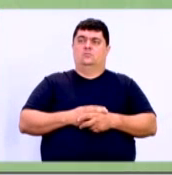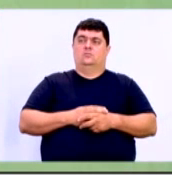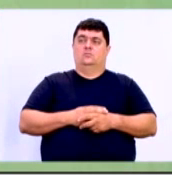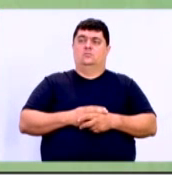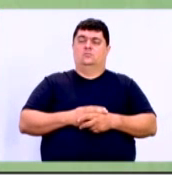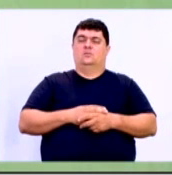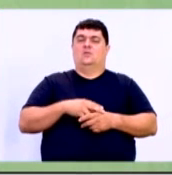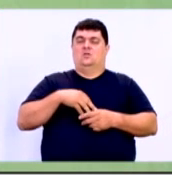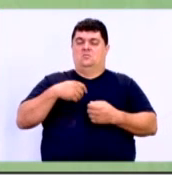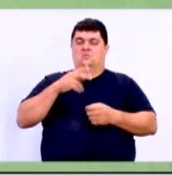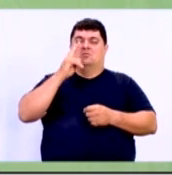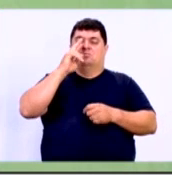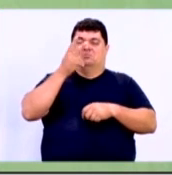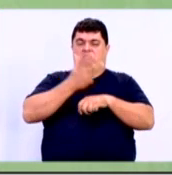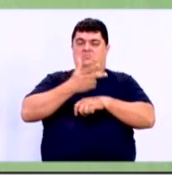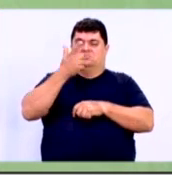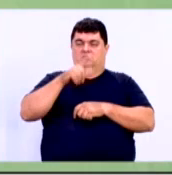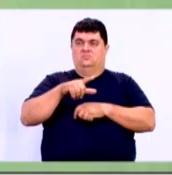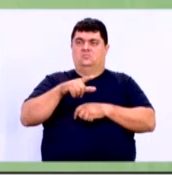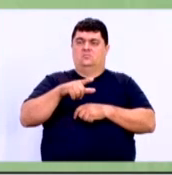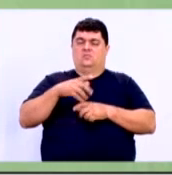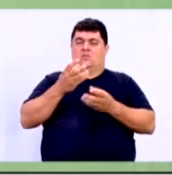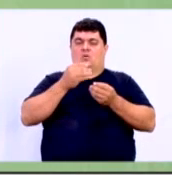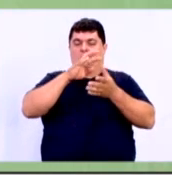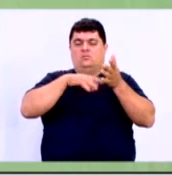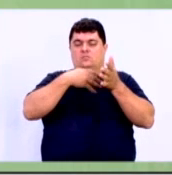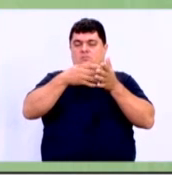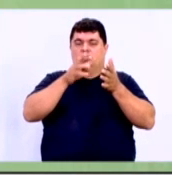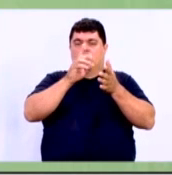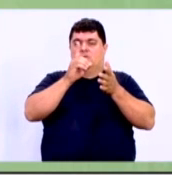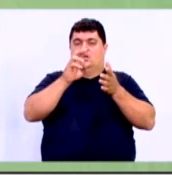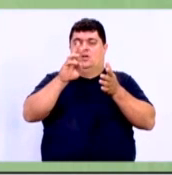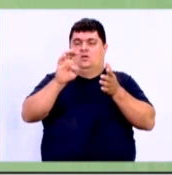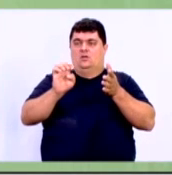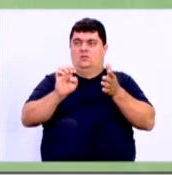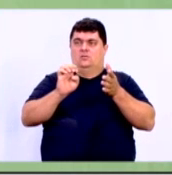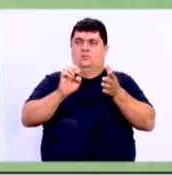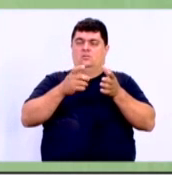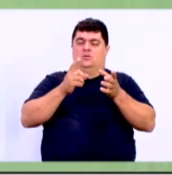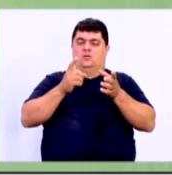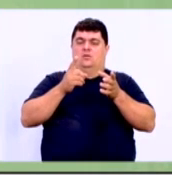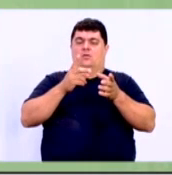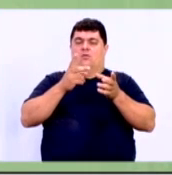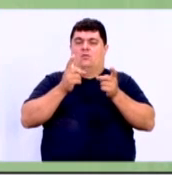eu vou ter que ver essa aula mesmo. Então, como fica a demonstração de resultados? Venda líquida.